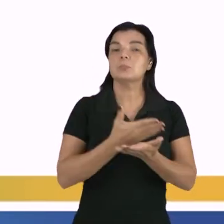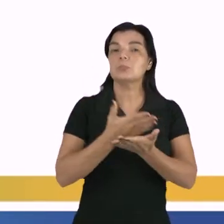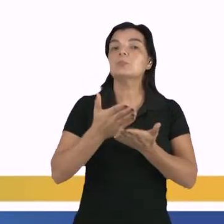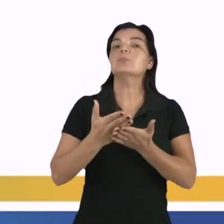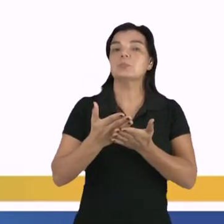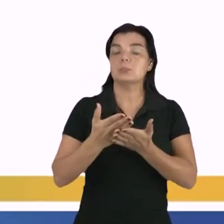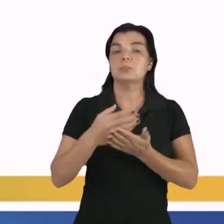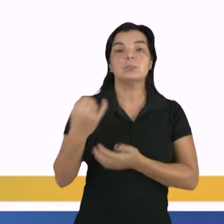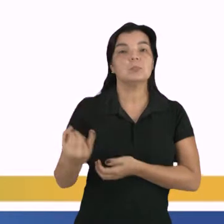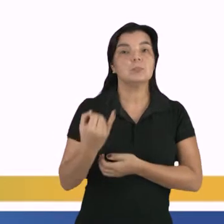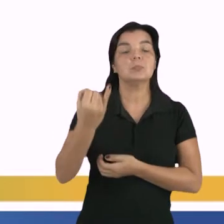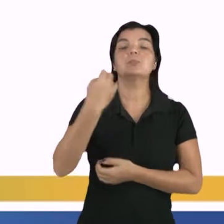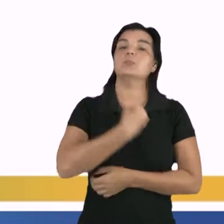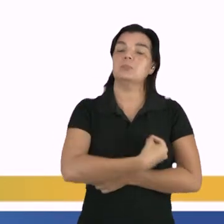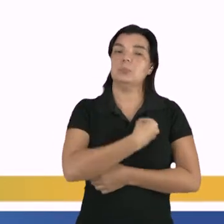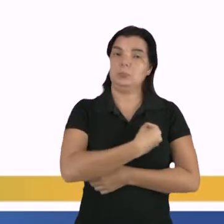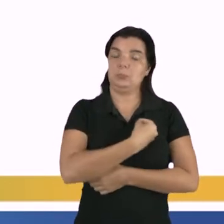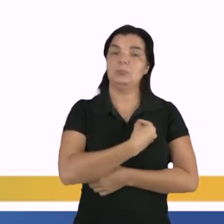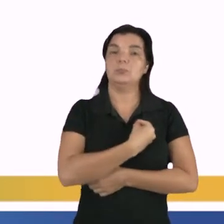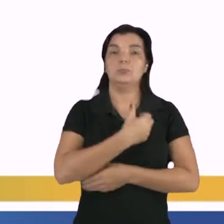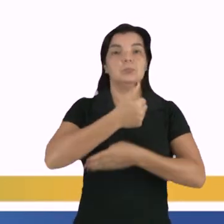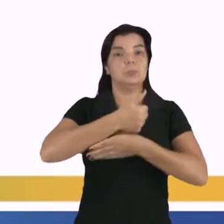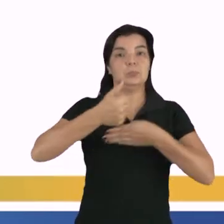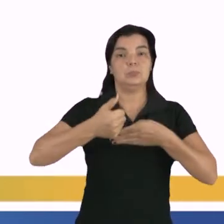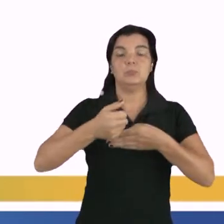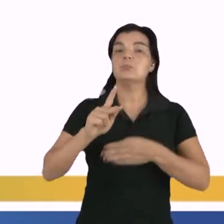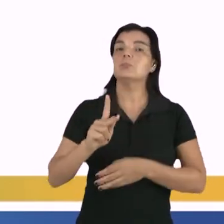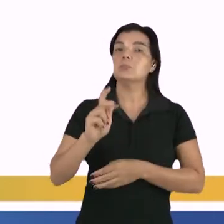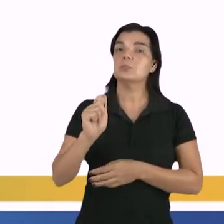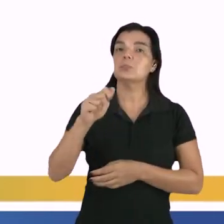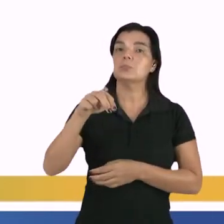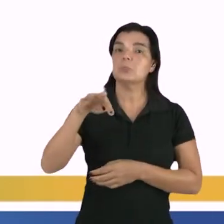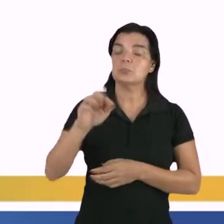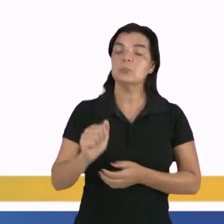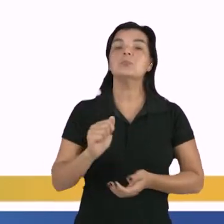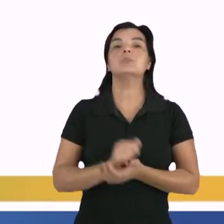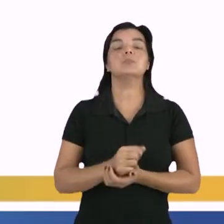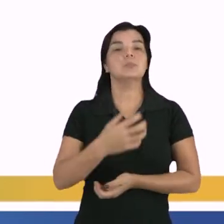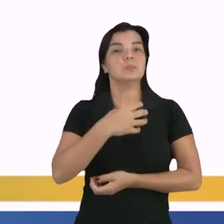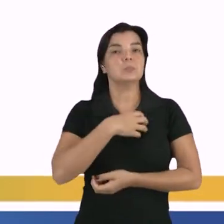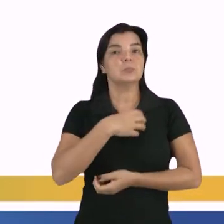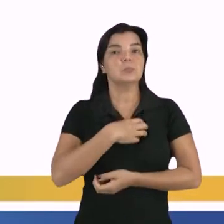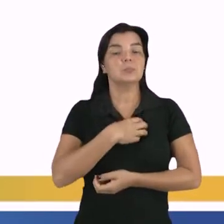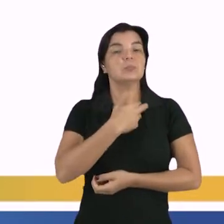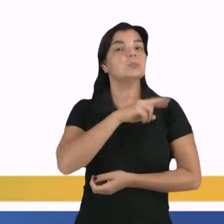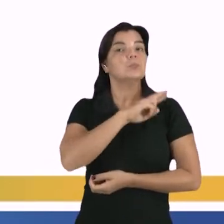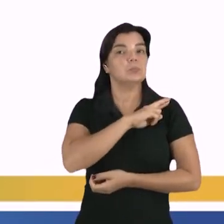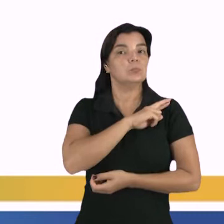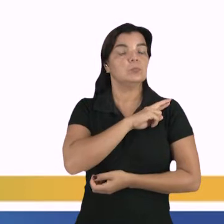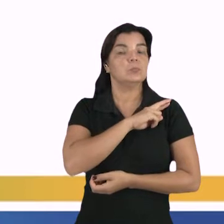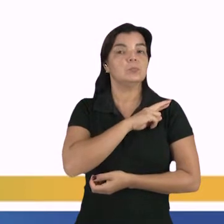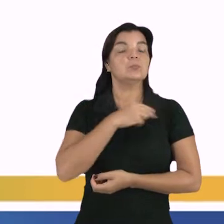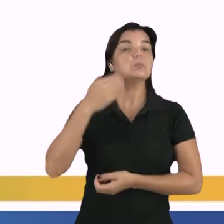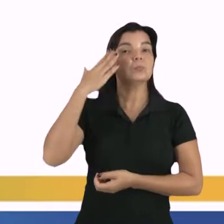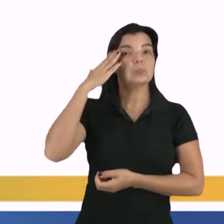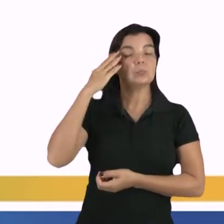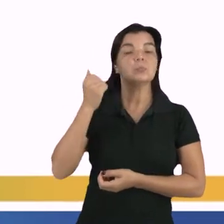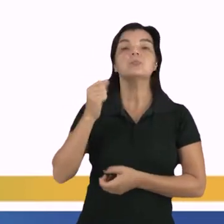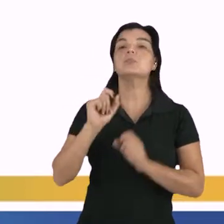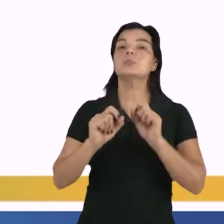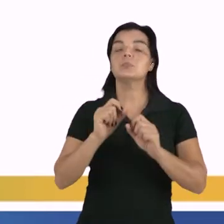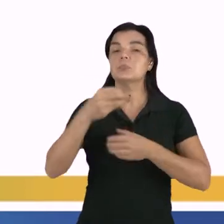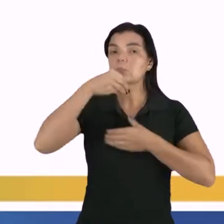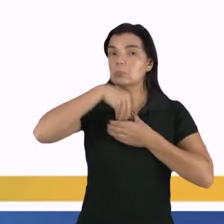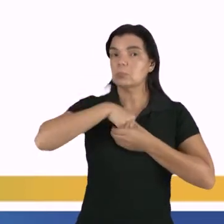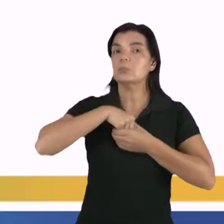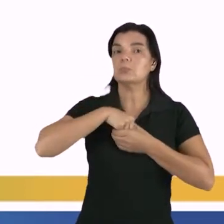o princípio que fundamenta a vida moral. Era isso que o Kant estava procurando. Então, o sentimento de dever, essa noção de dever,